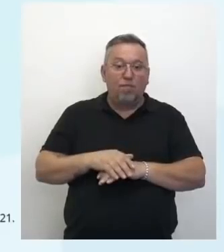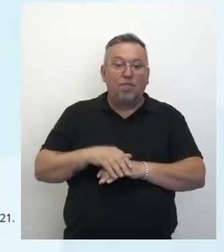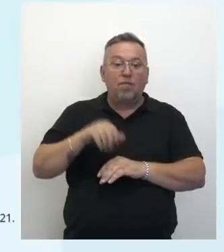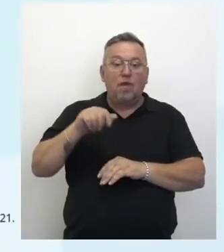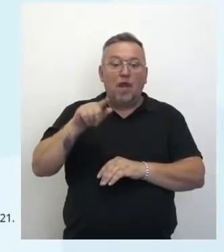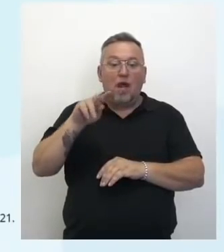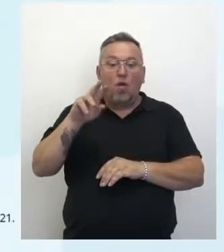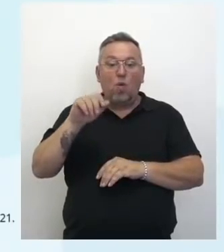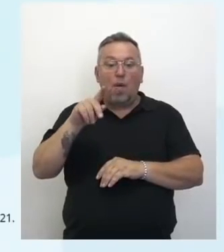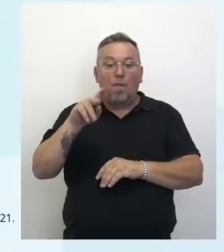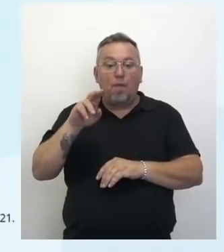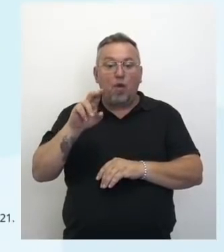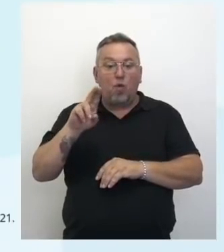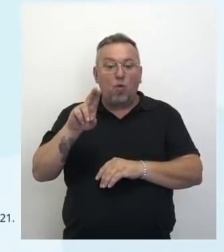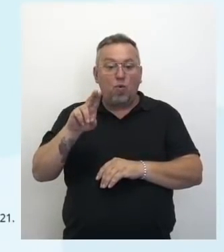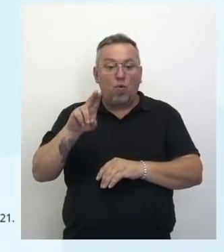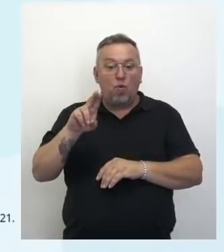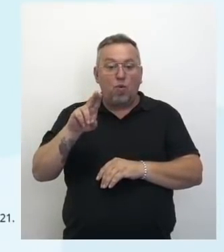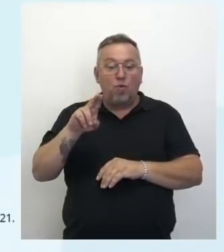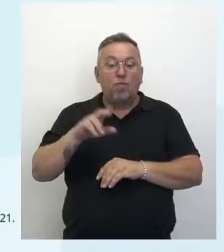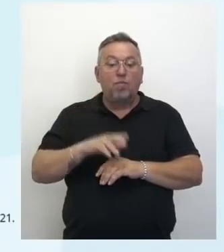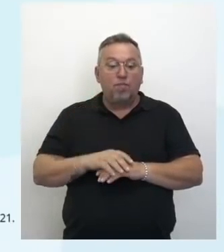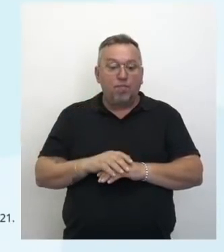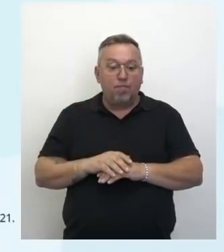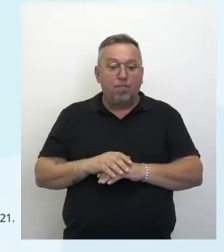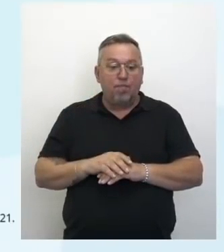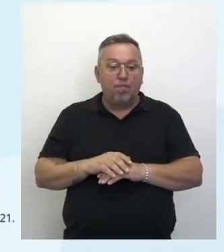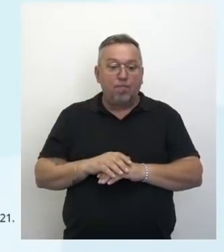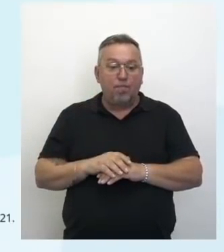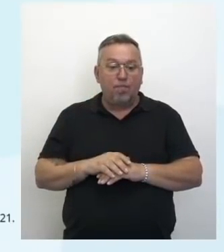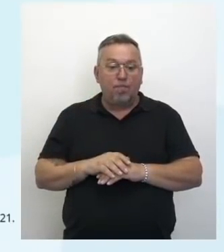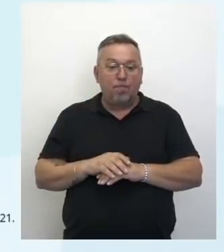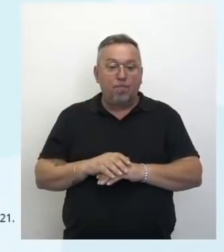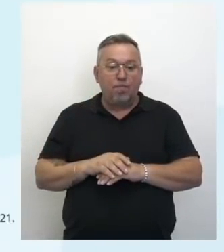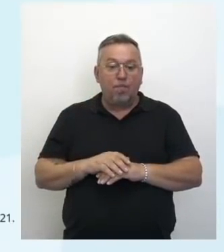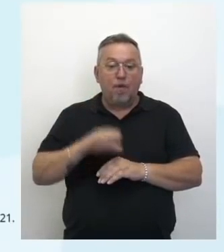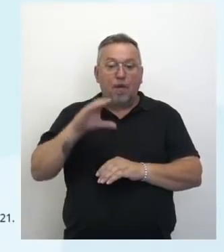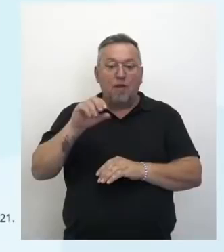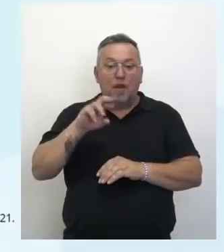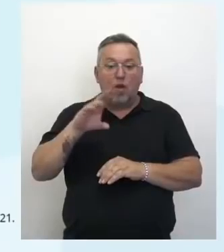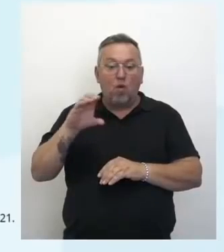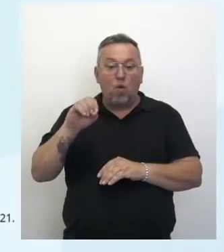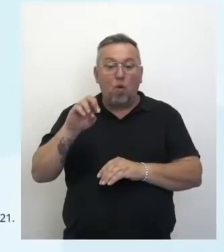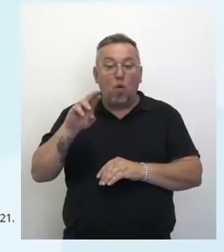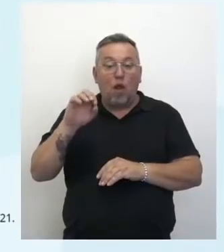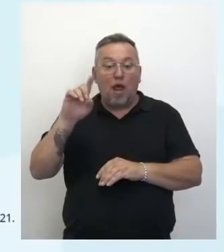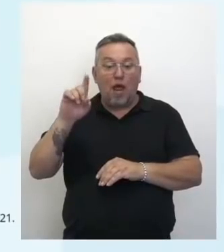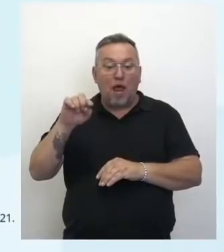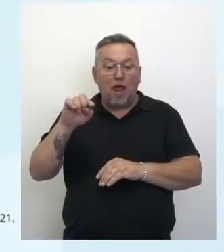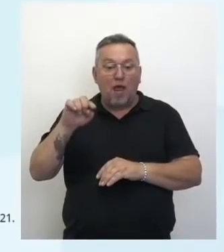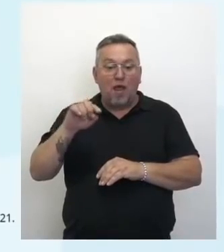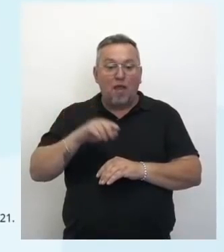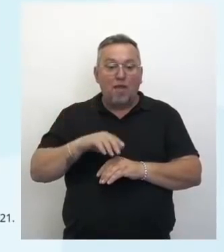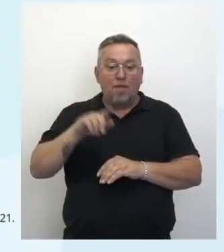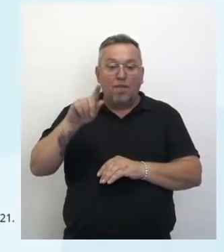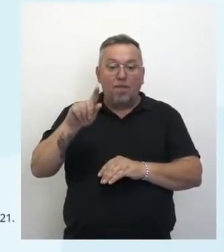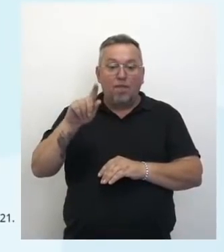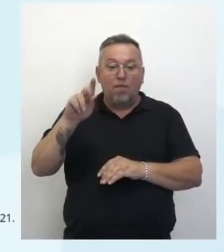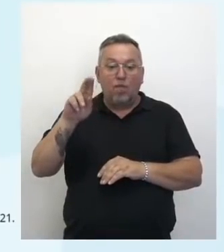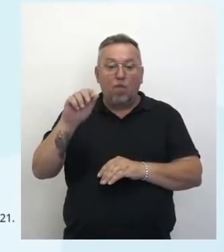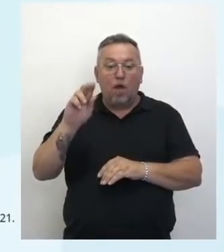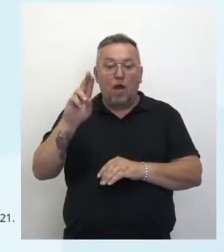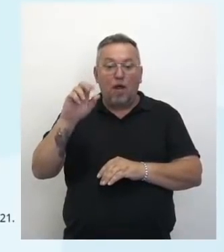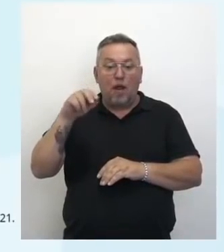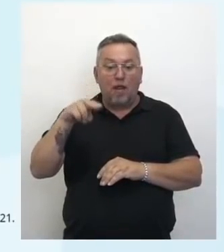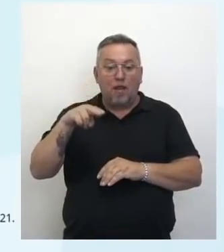as aldeias aí são Aguapeu e Cerro Corá, Cerro Corá, o povo indígena aí, o Guarani Mebia, e